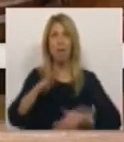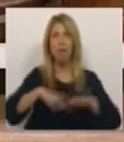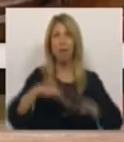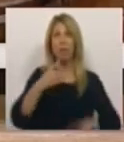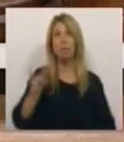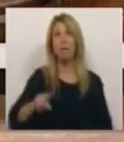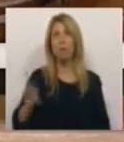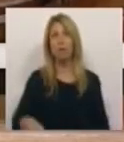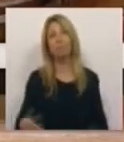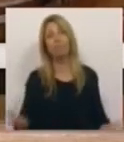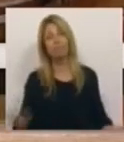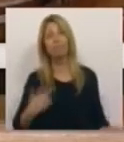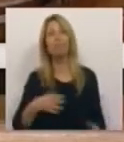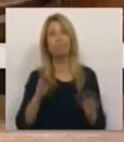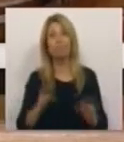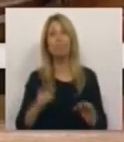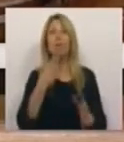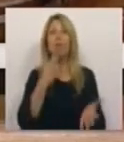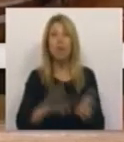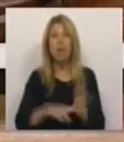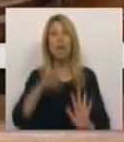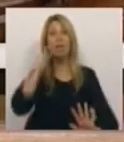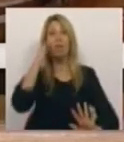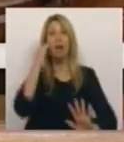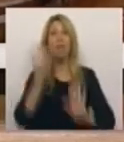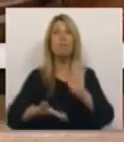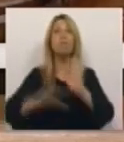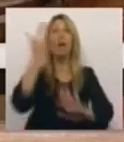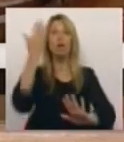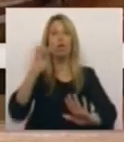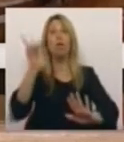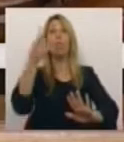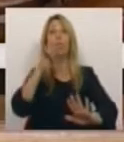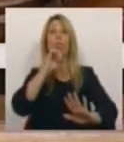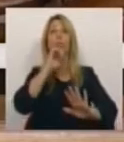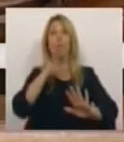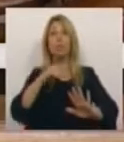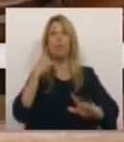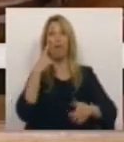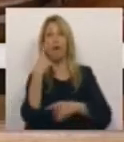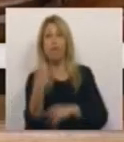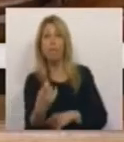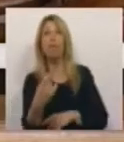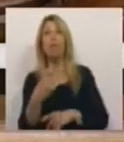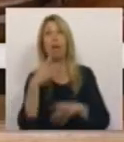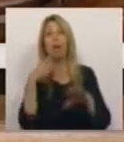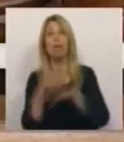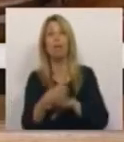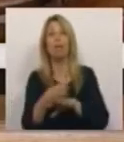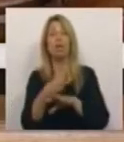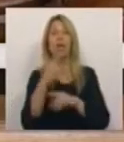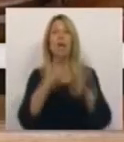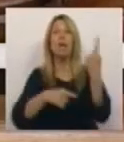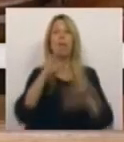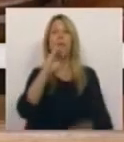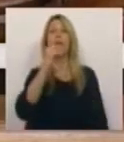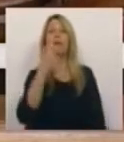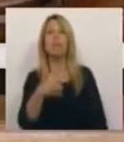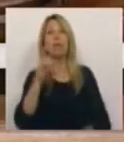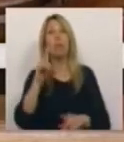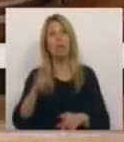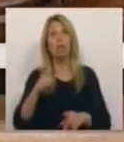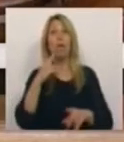uma realidade bem mais grave do que aquela que é possível identificar a partir das queixas à CIT e do respectivo tratamento estatístico dos dados